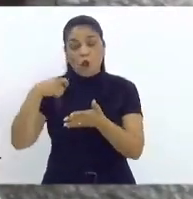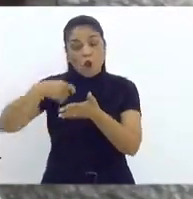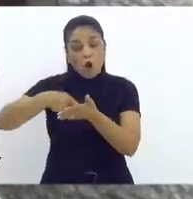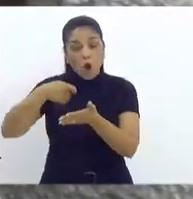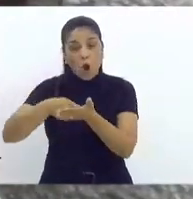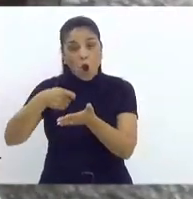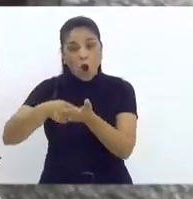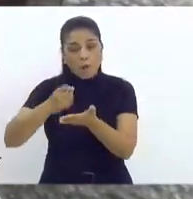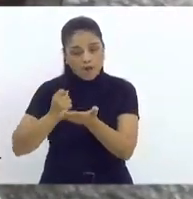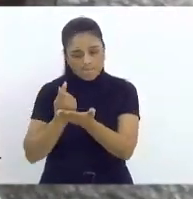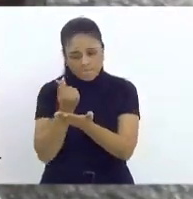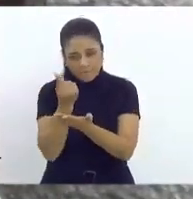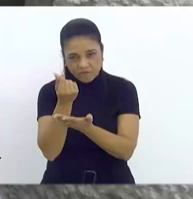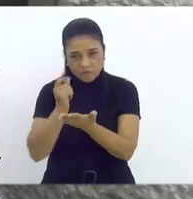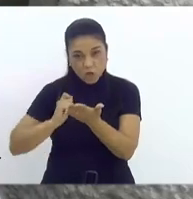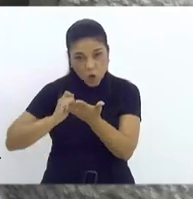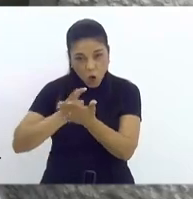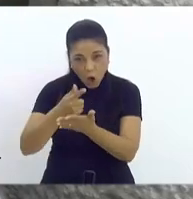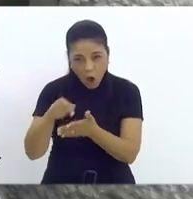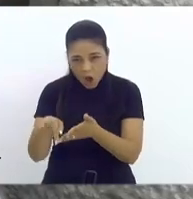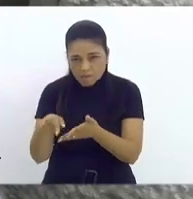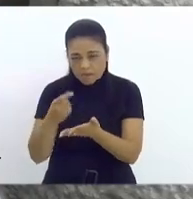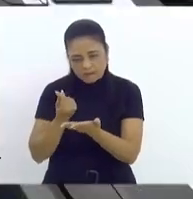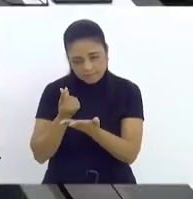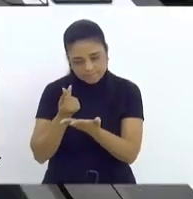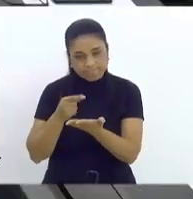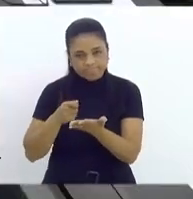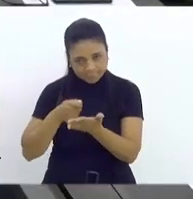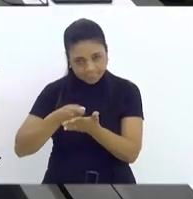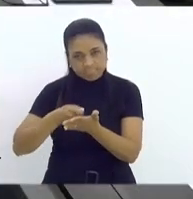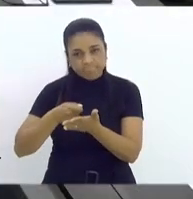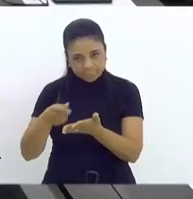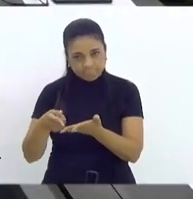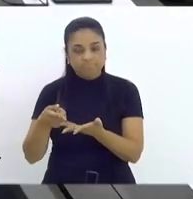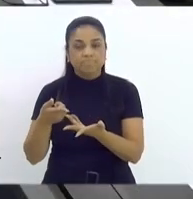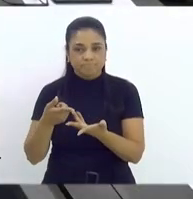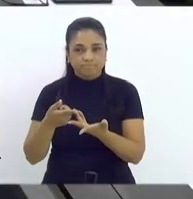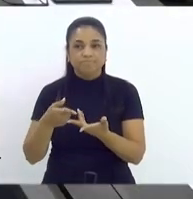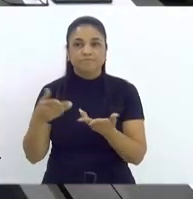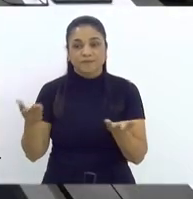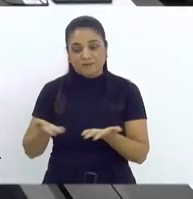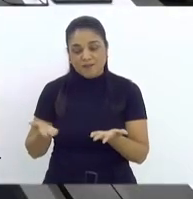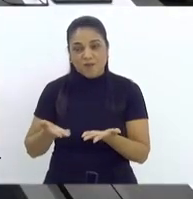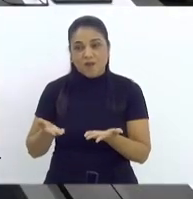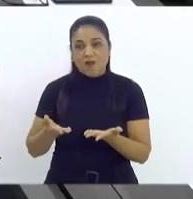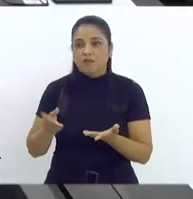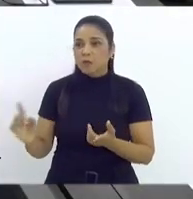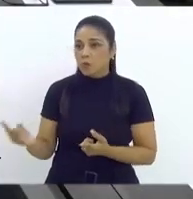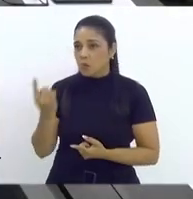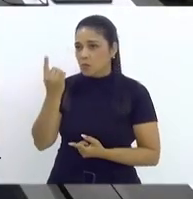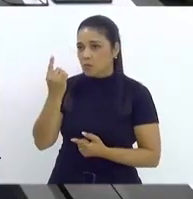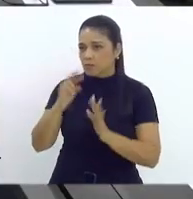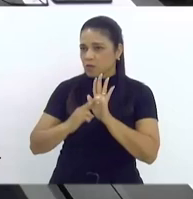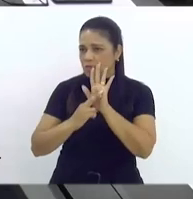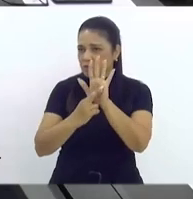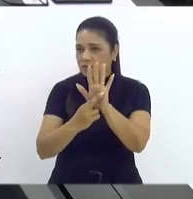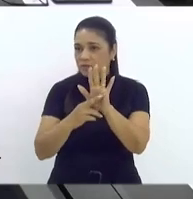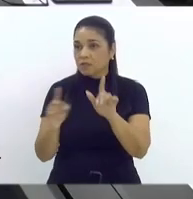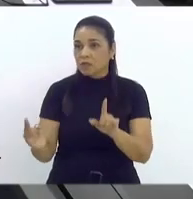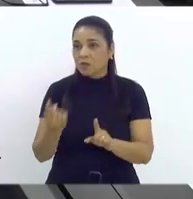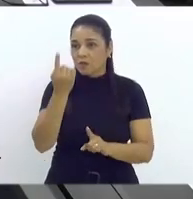a mais. Aí, quando vem a hora das... Ó, tem aqui um presente aqui na... Com licença. Na